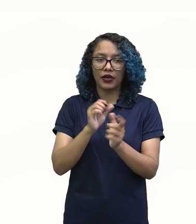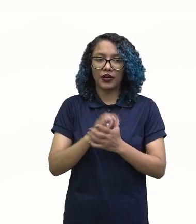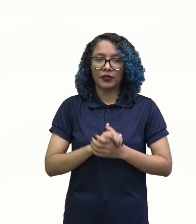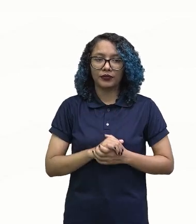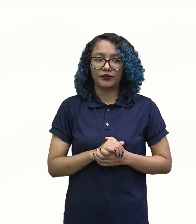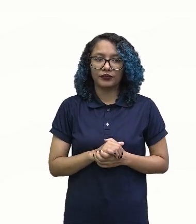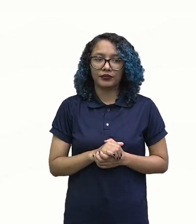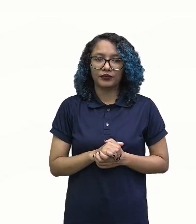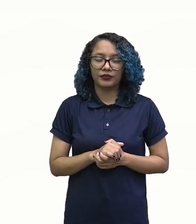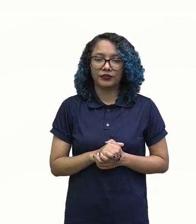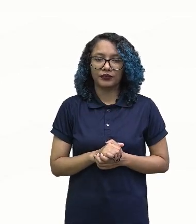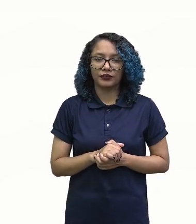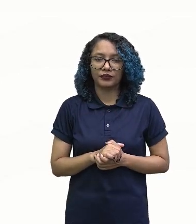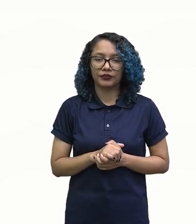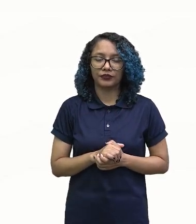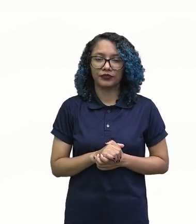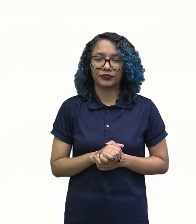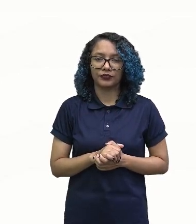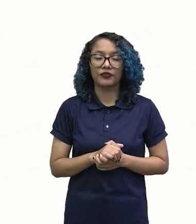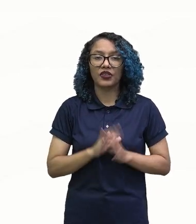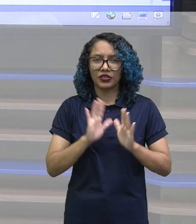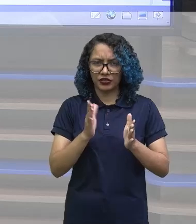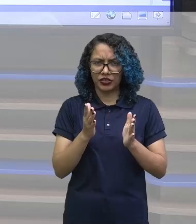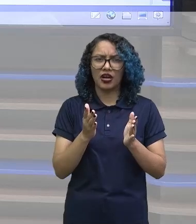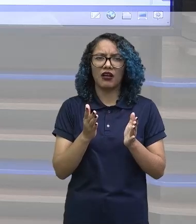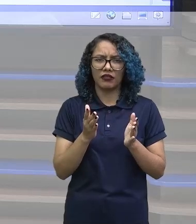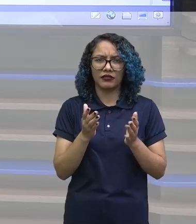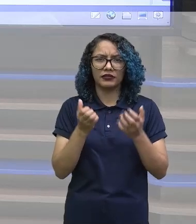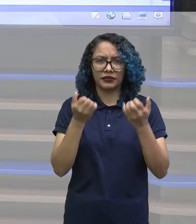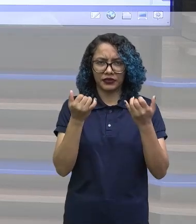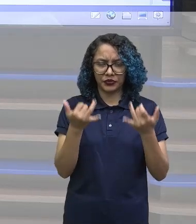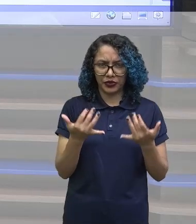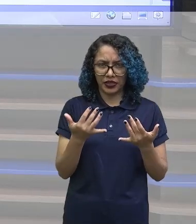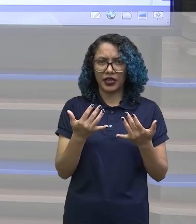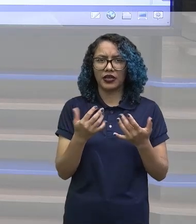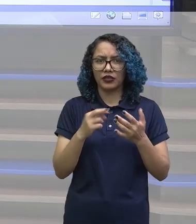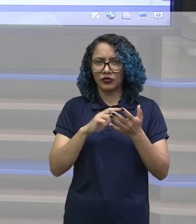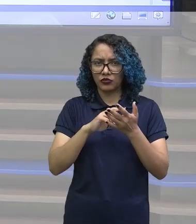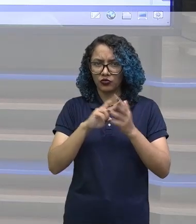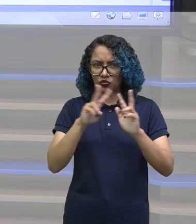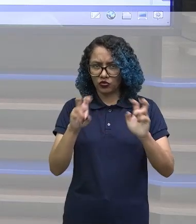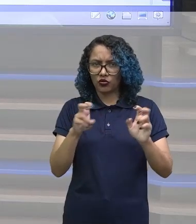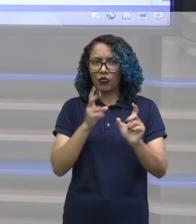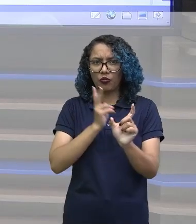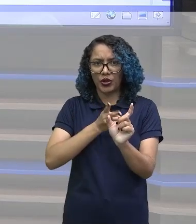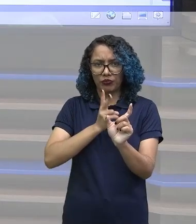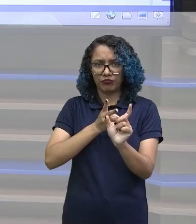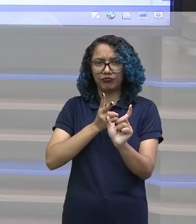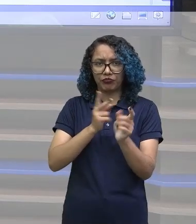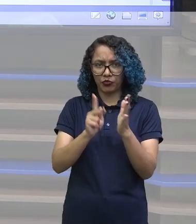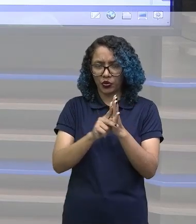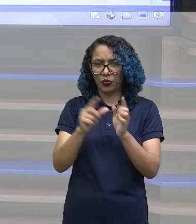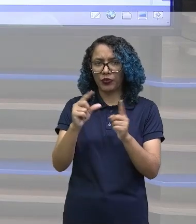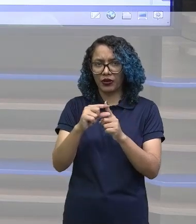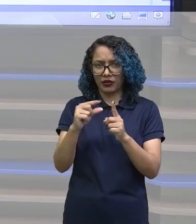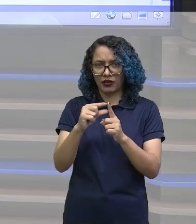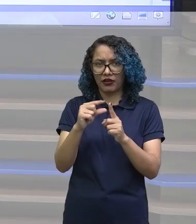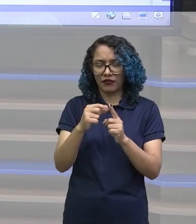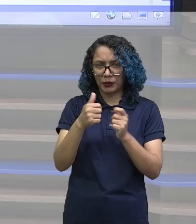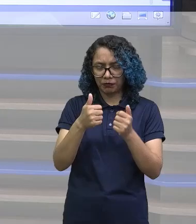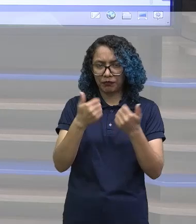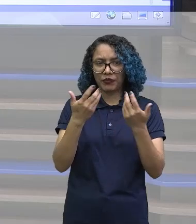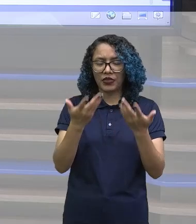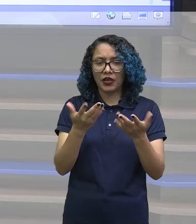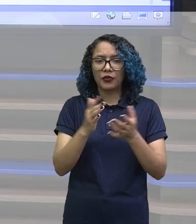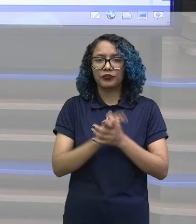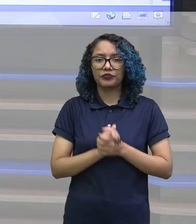já aprenderam aqui, já relembraram a questão do radical da palavra. E, a partir desse